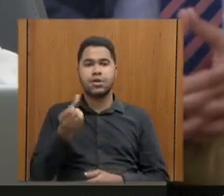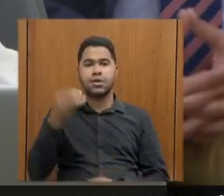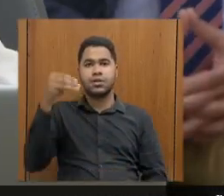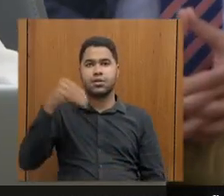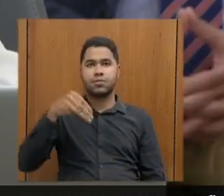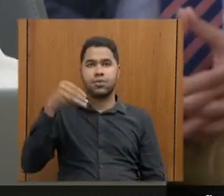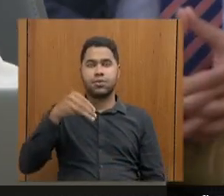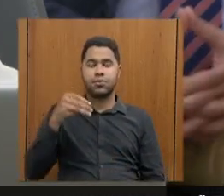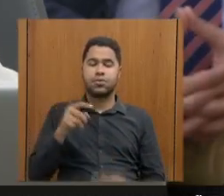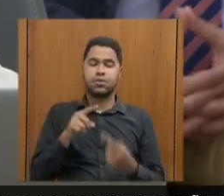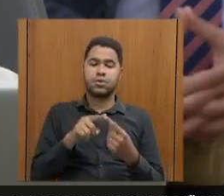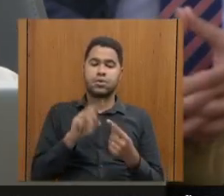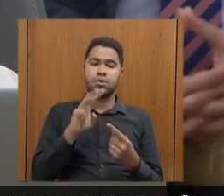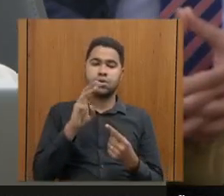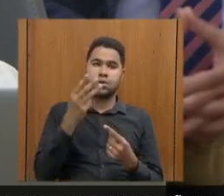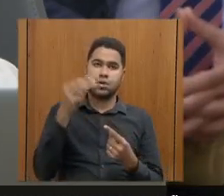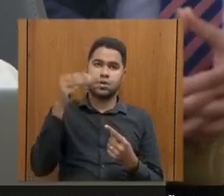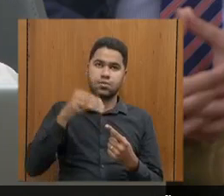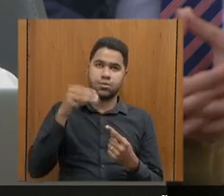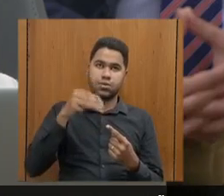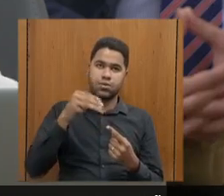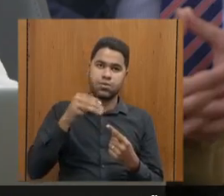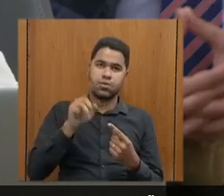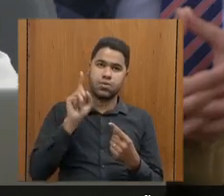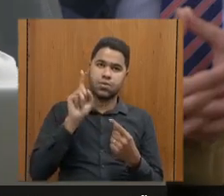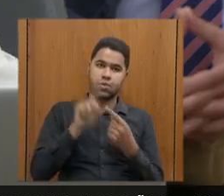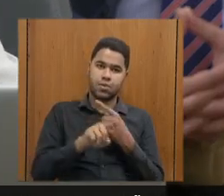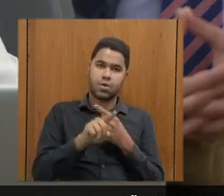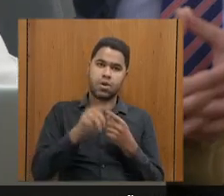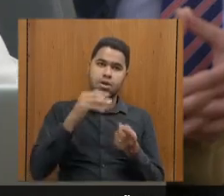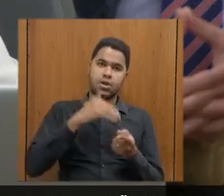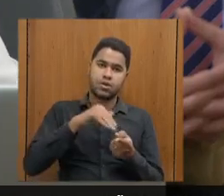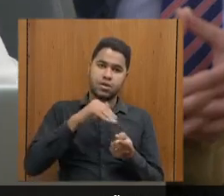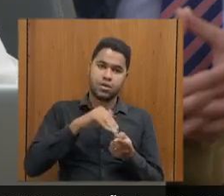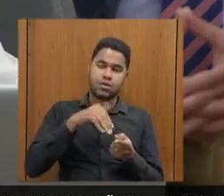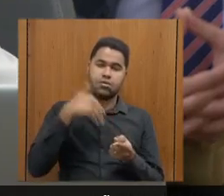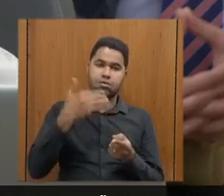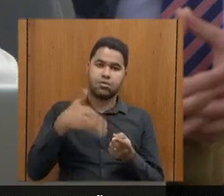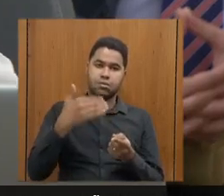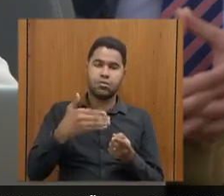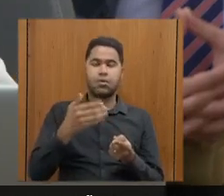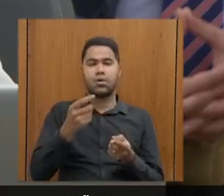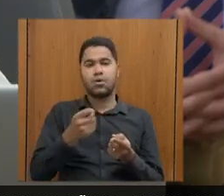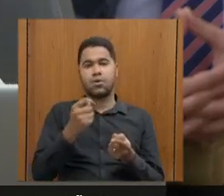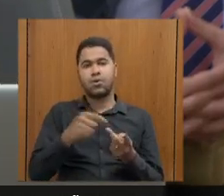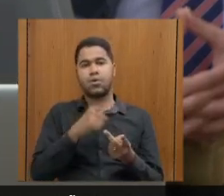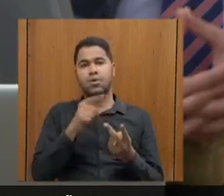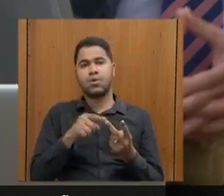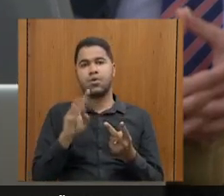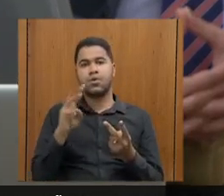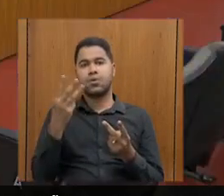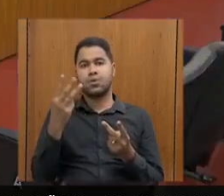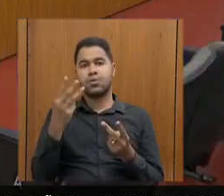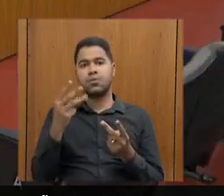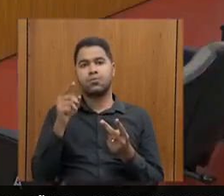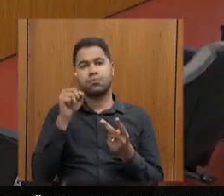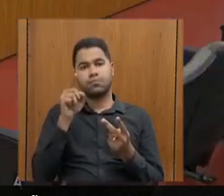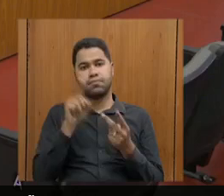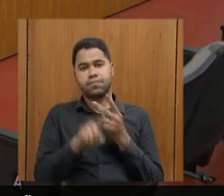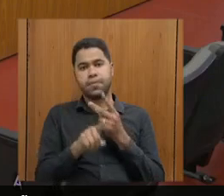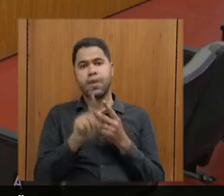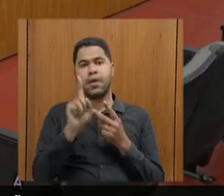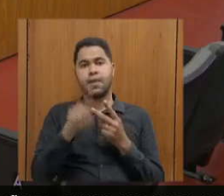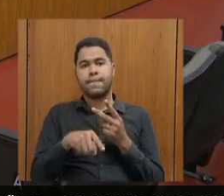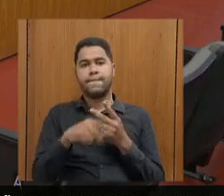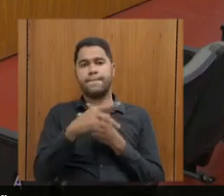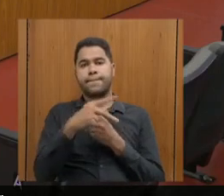minutos 3B fazendo a pergunta ao secretário de desenvolvimento econômico e três para o